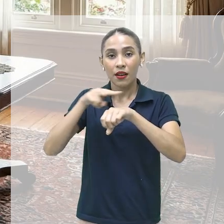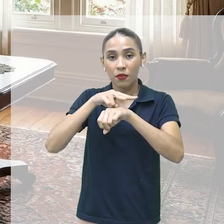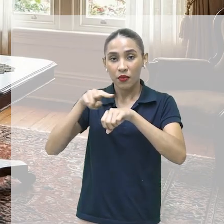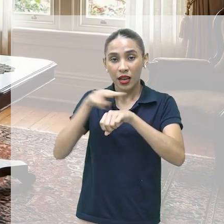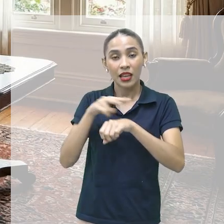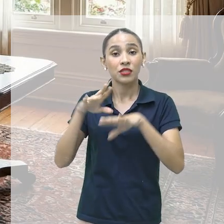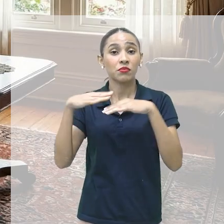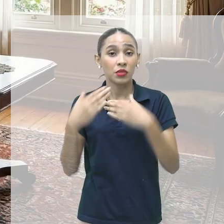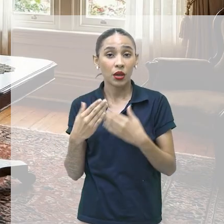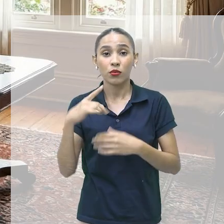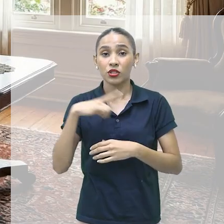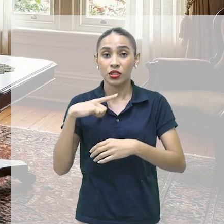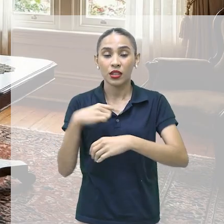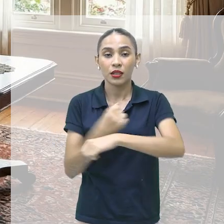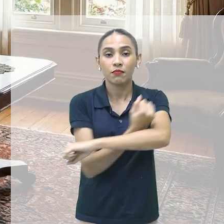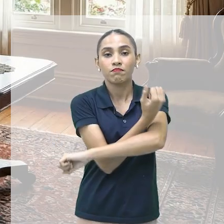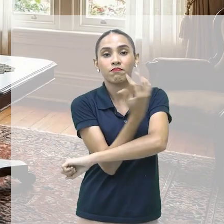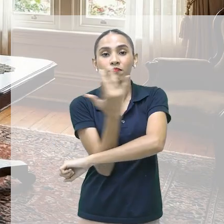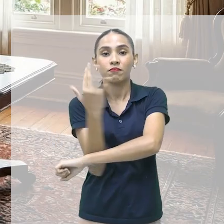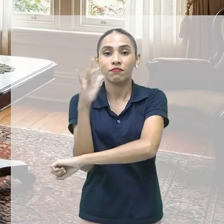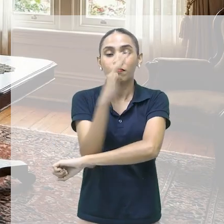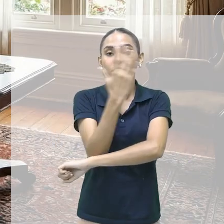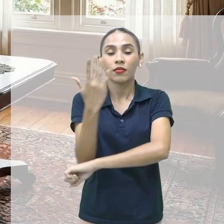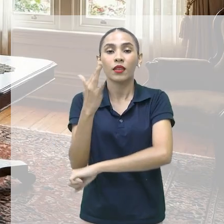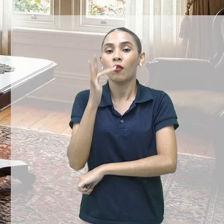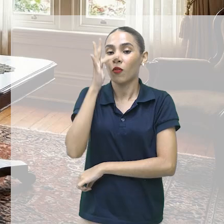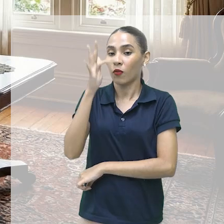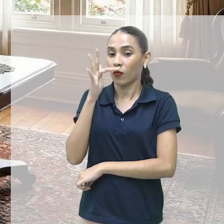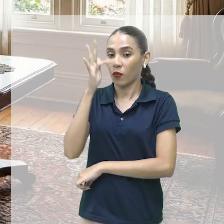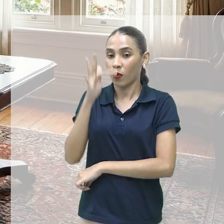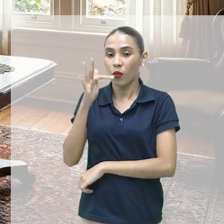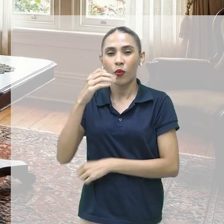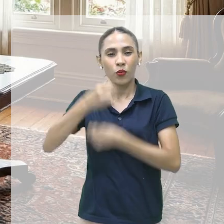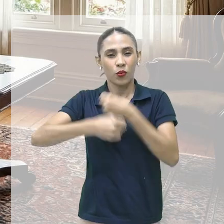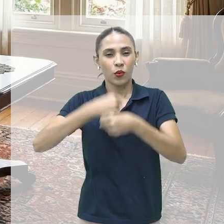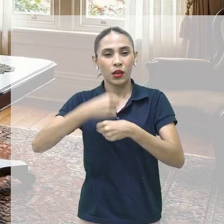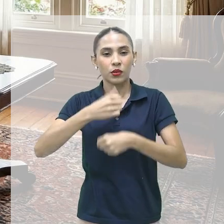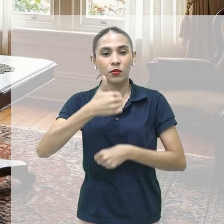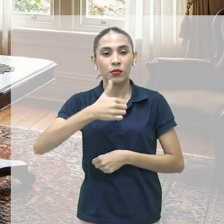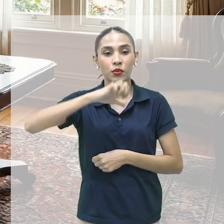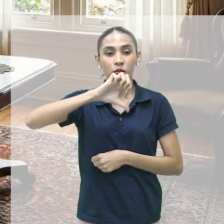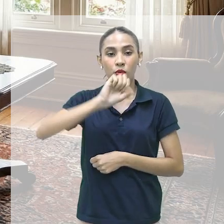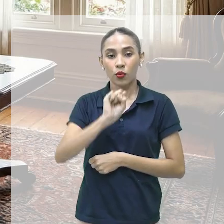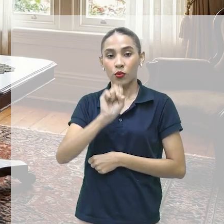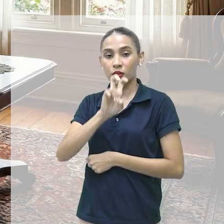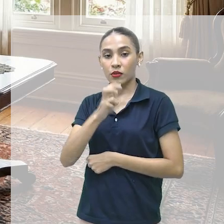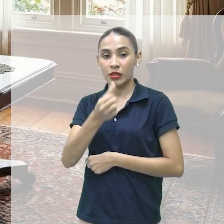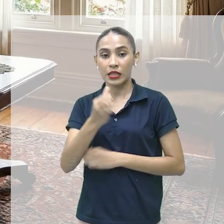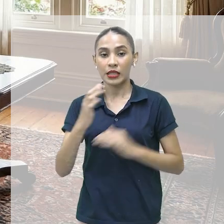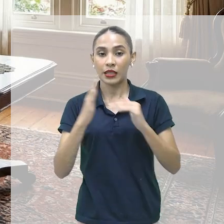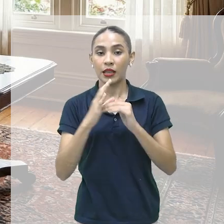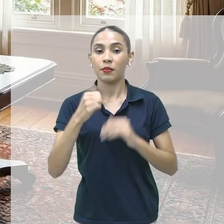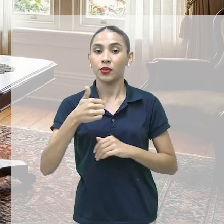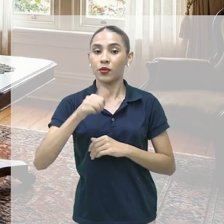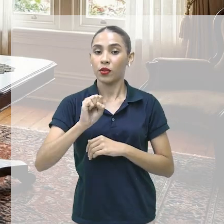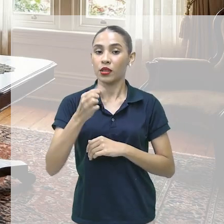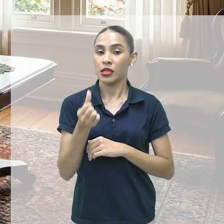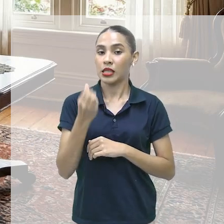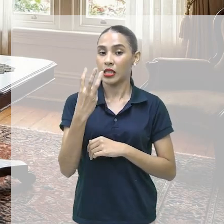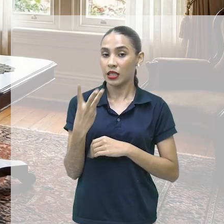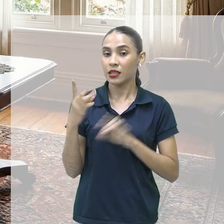seu jardim lá do mosteiro, entre os anos de 56 até